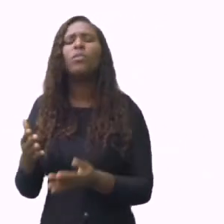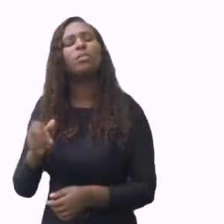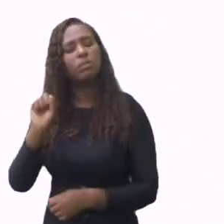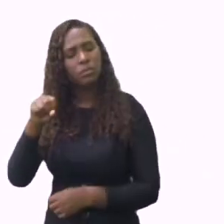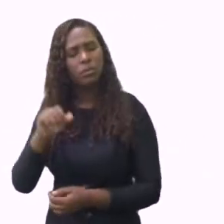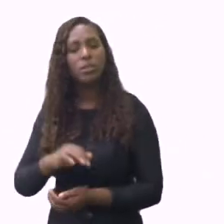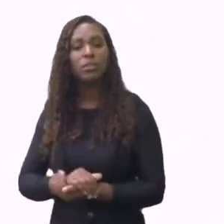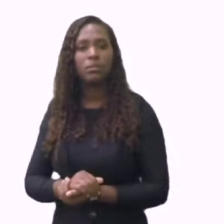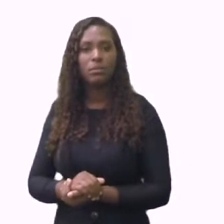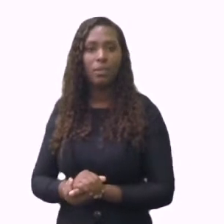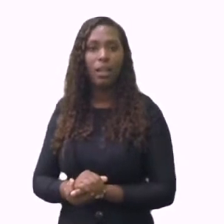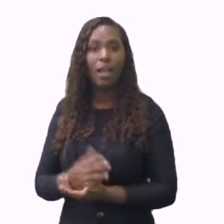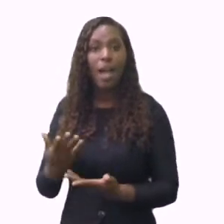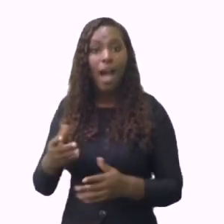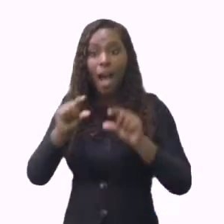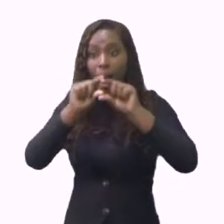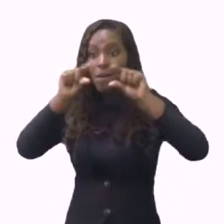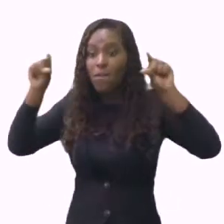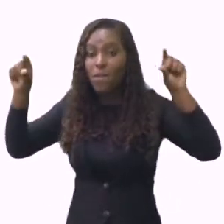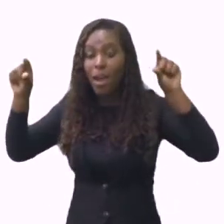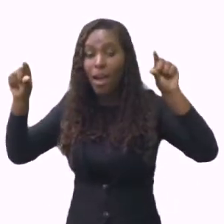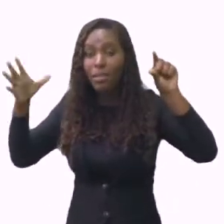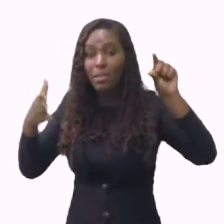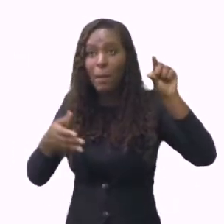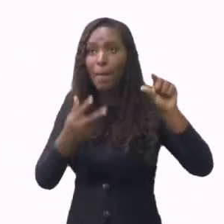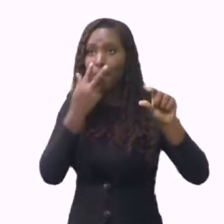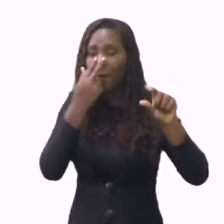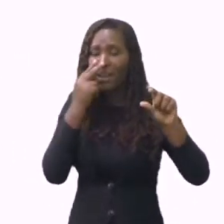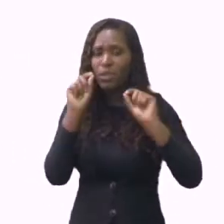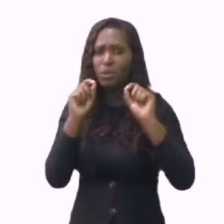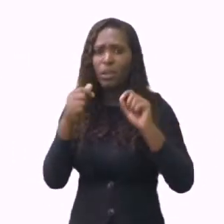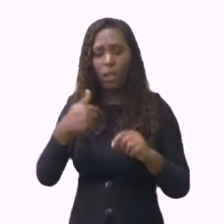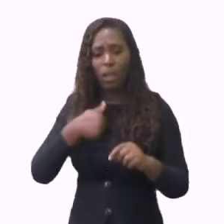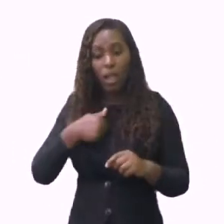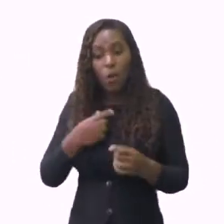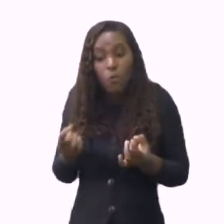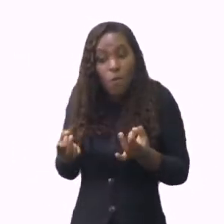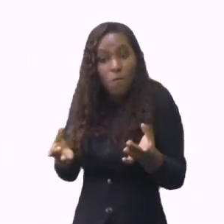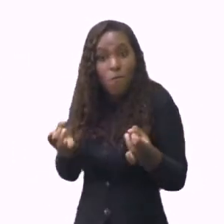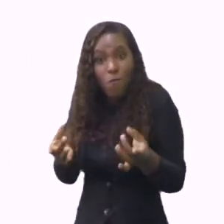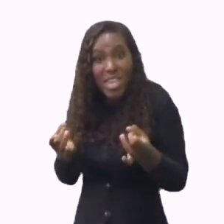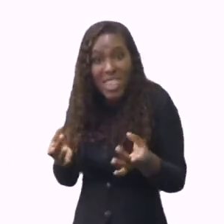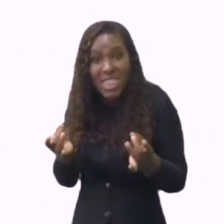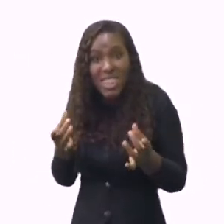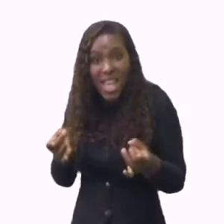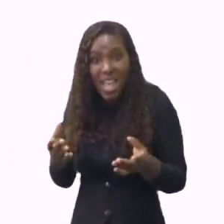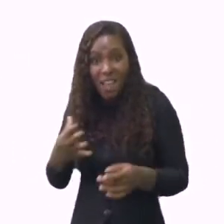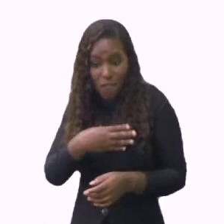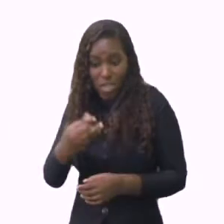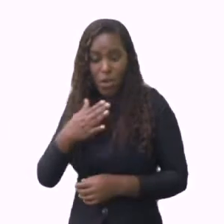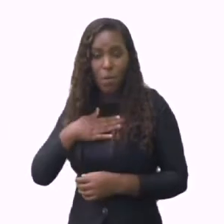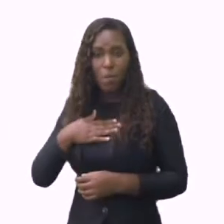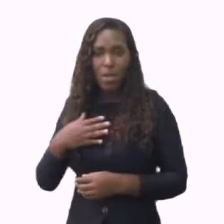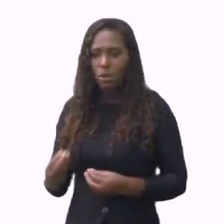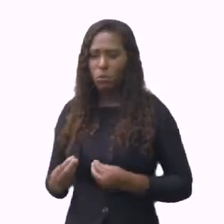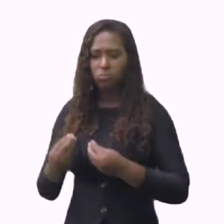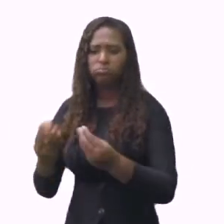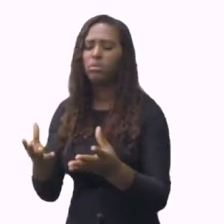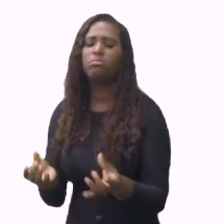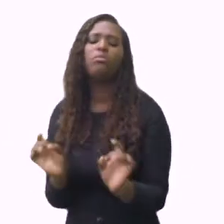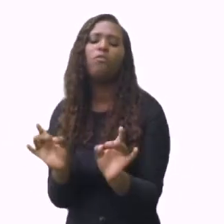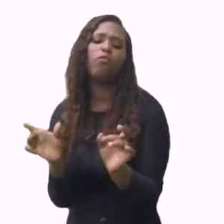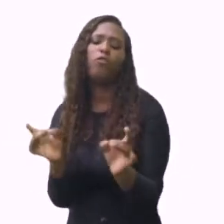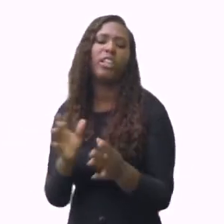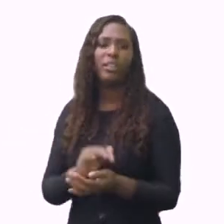estou literalmente vendendo o meu filho. Eu estou vendendo o meu filho. Quis dizer isso.